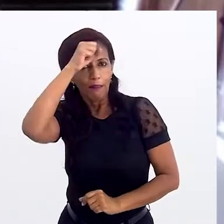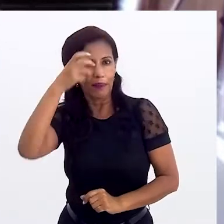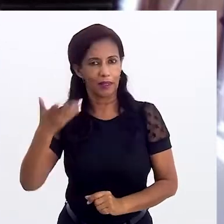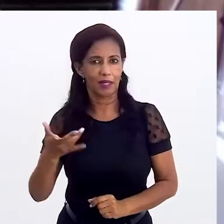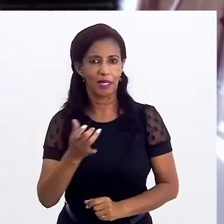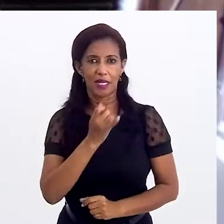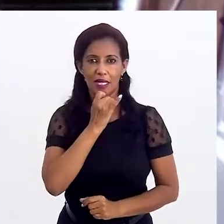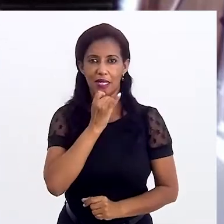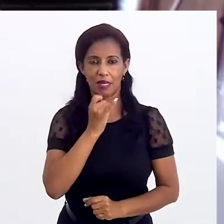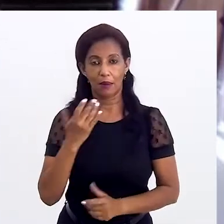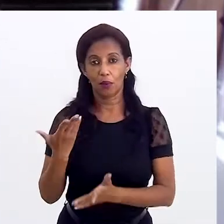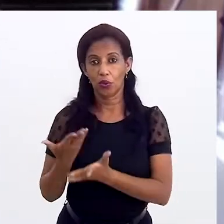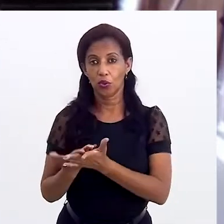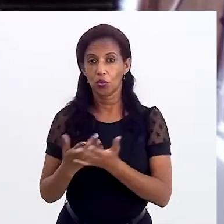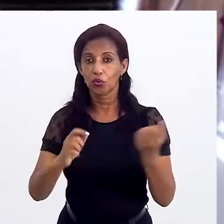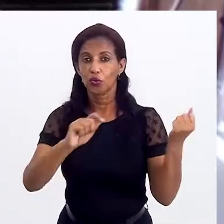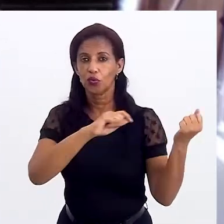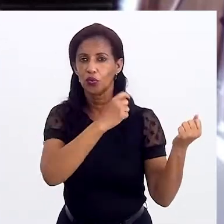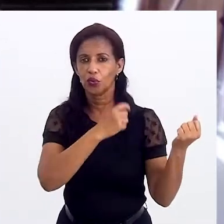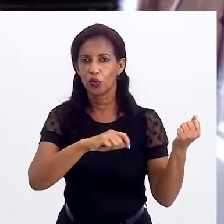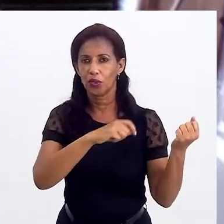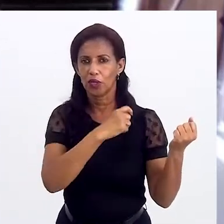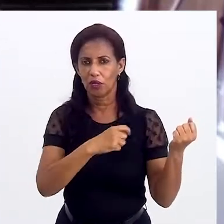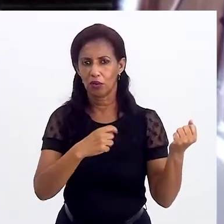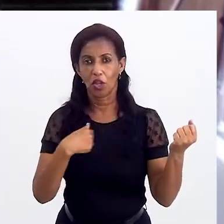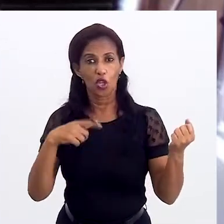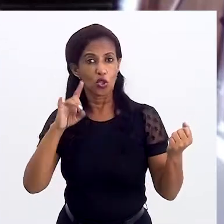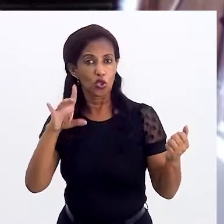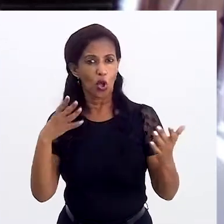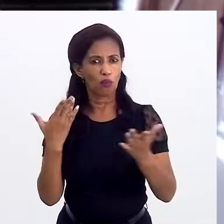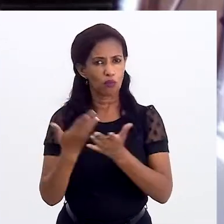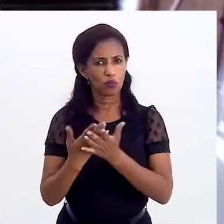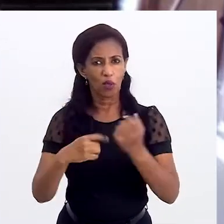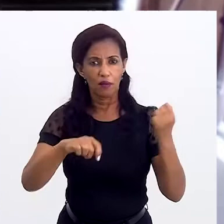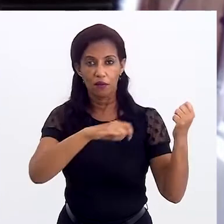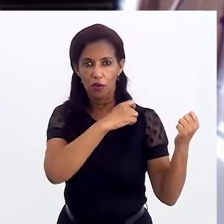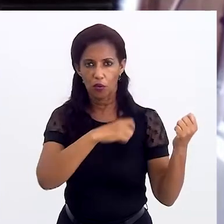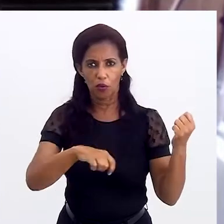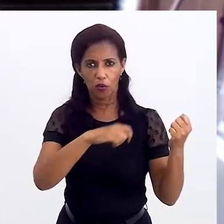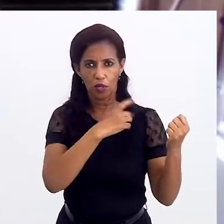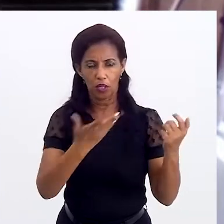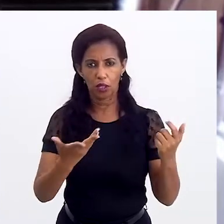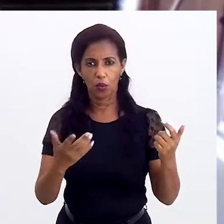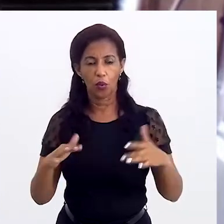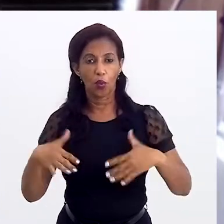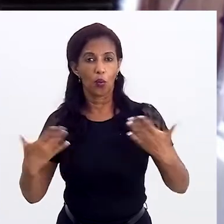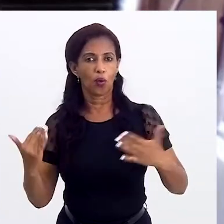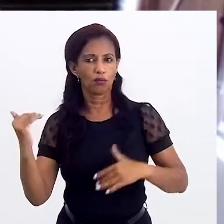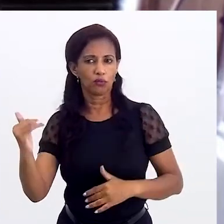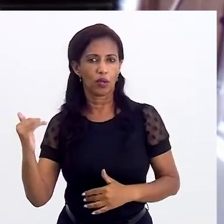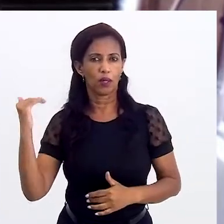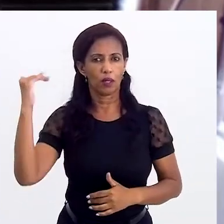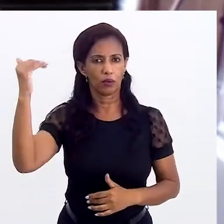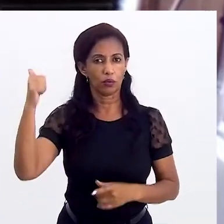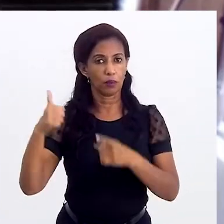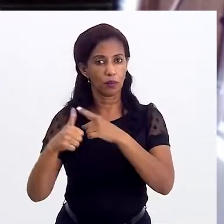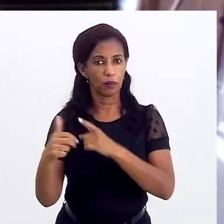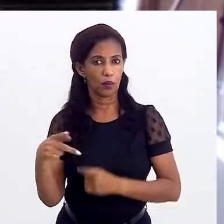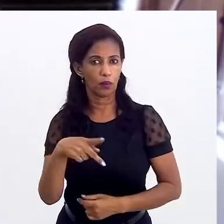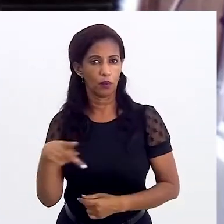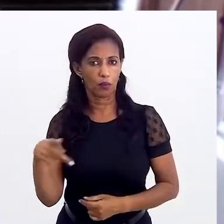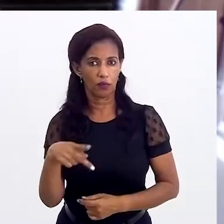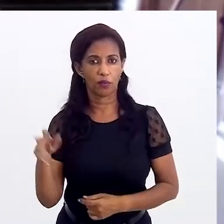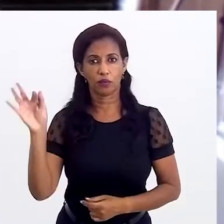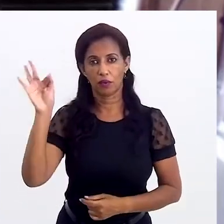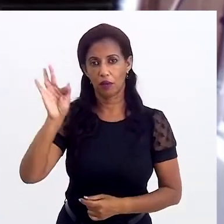tendência a aprender, né? Por exemplo, no estudo de violino, eu só fui estudar violino com muito prazer quando eu já era adulto,